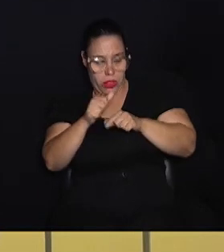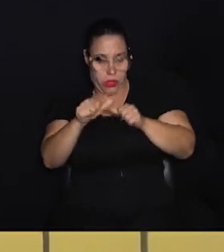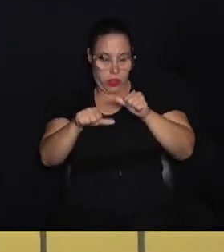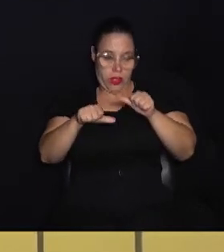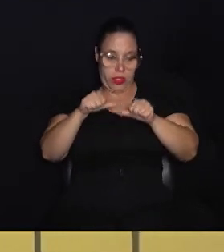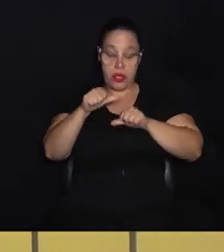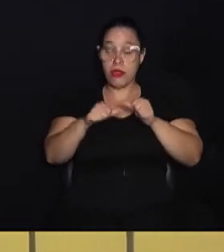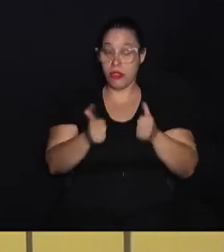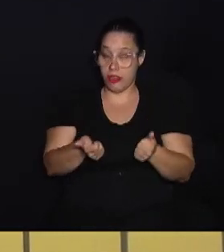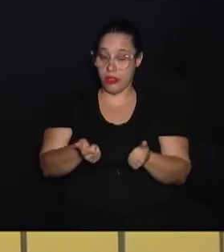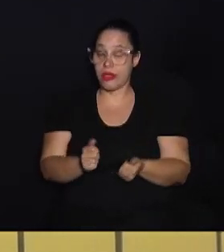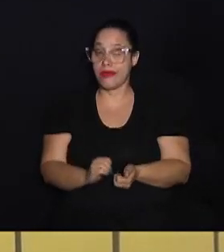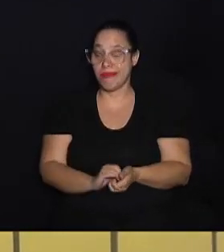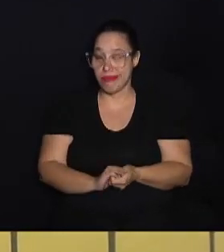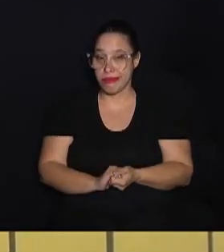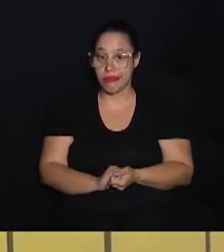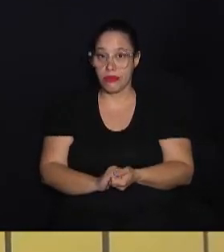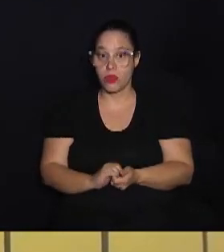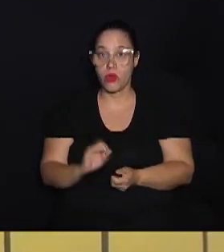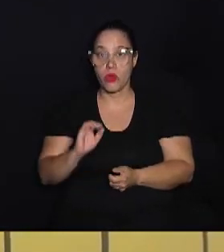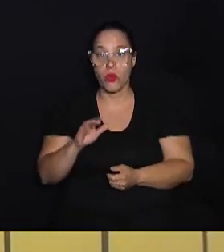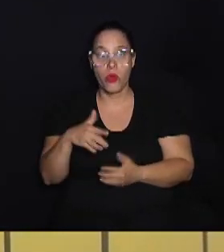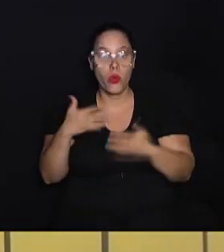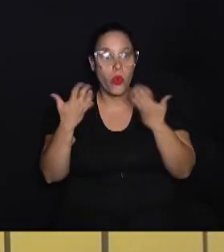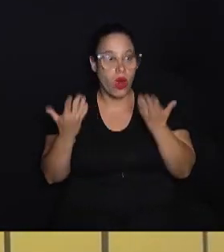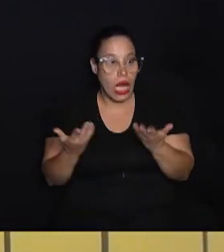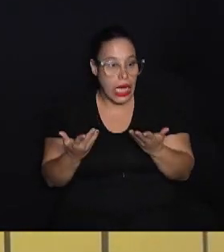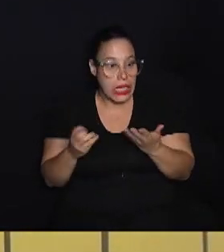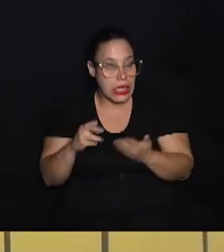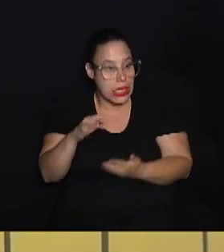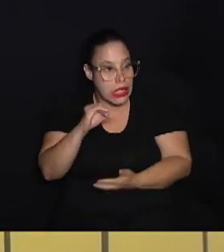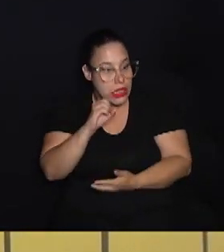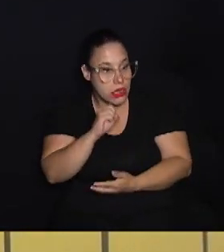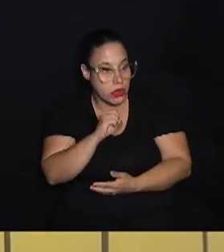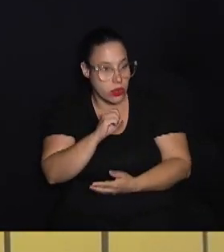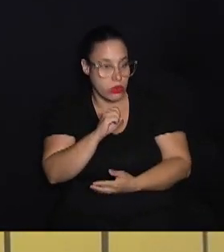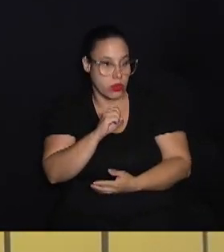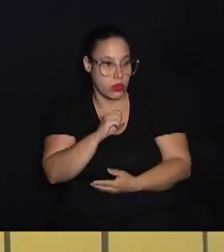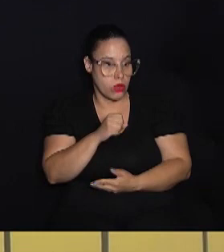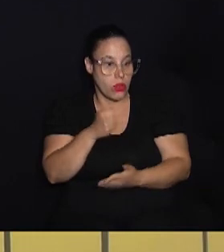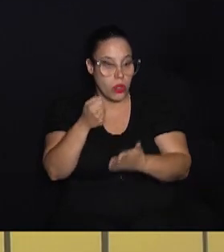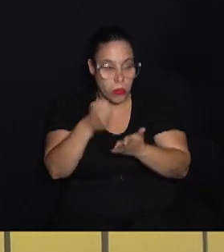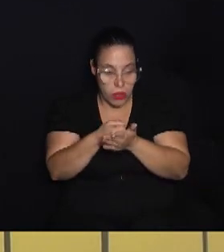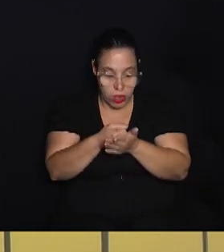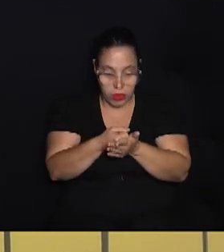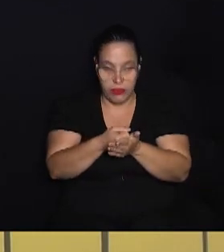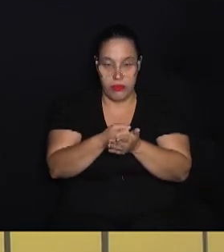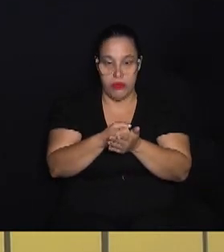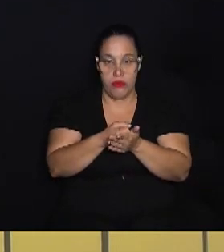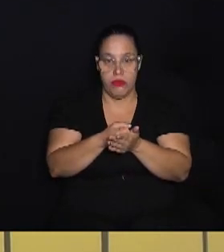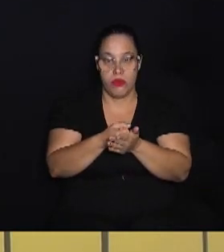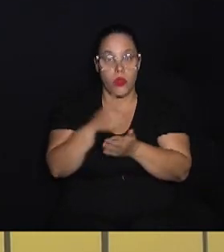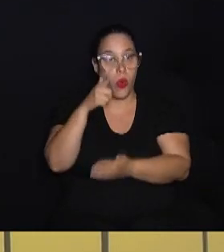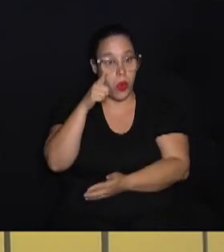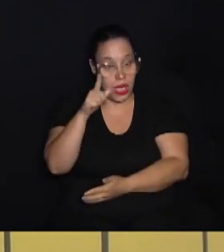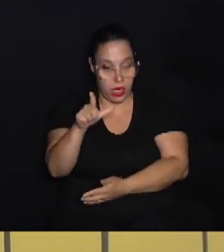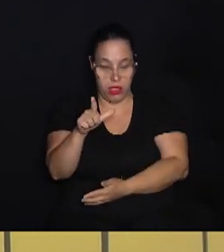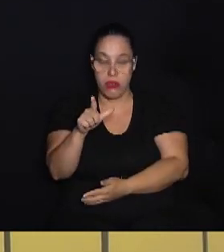mudanças e quais ações elas podem tomar para que elas